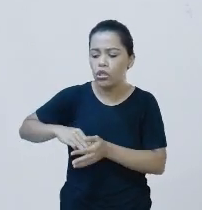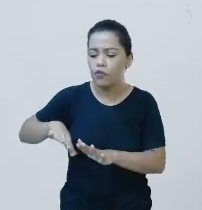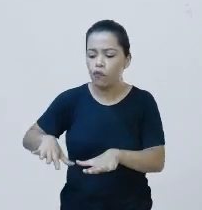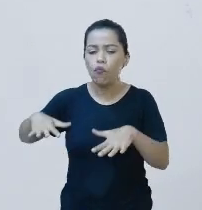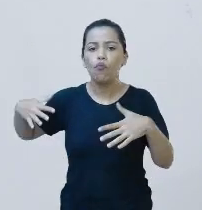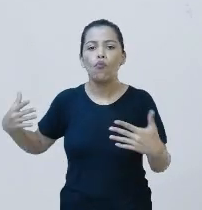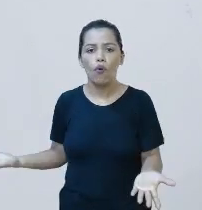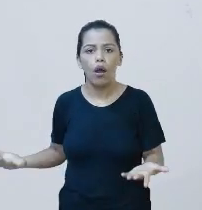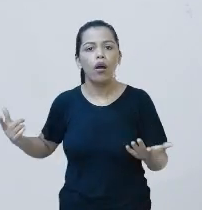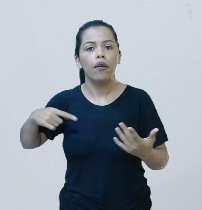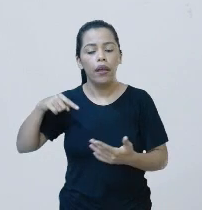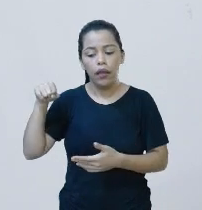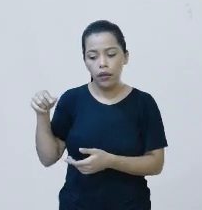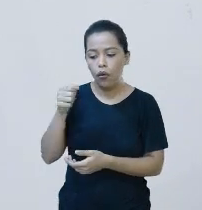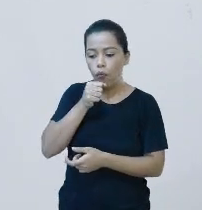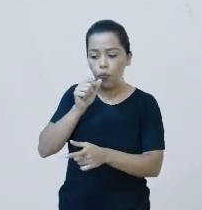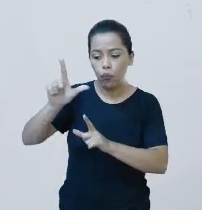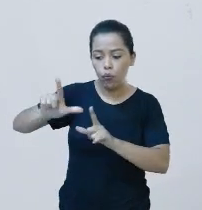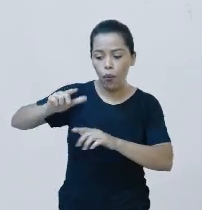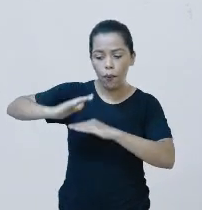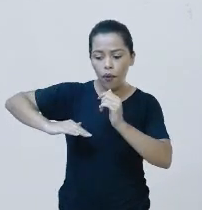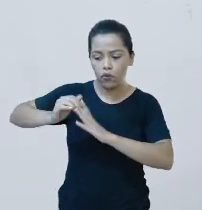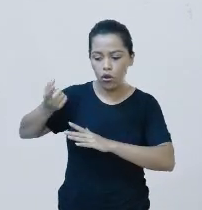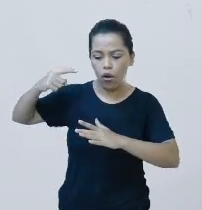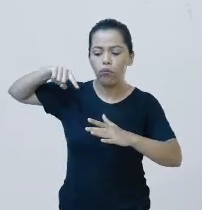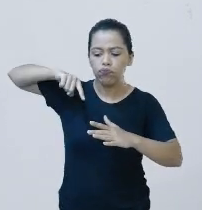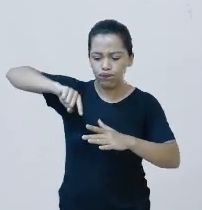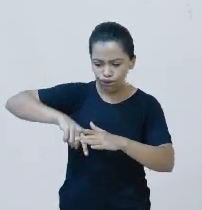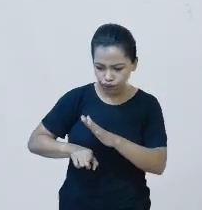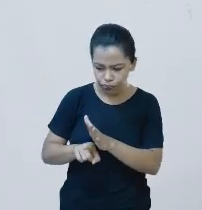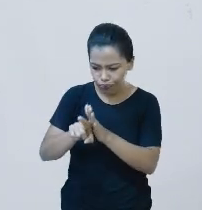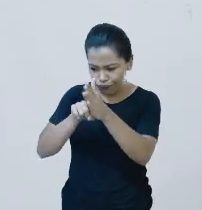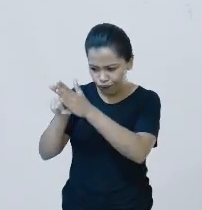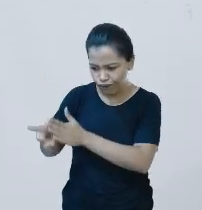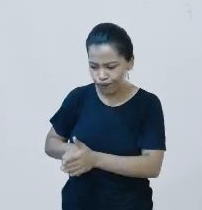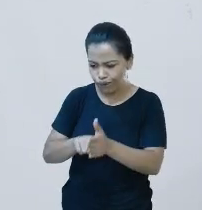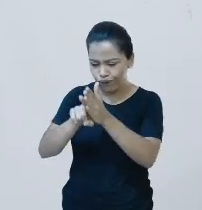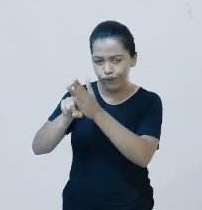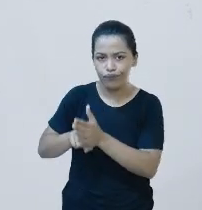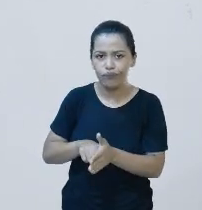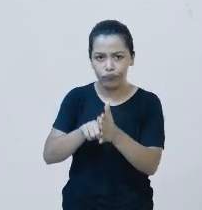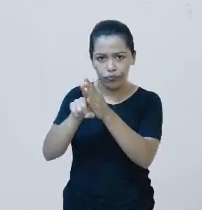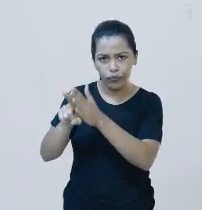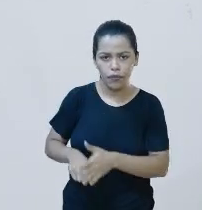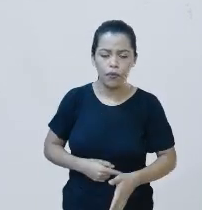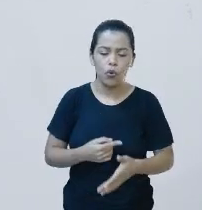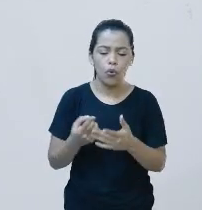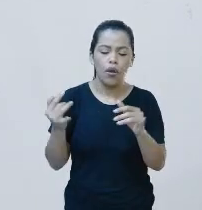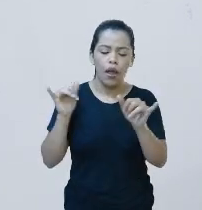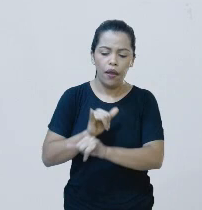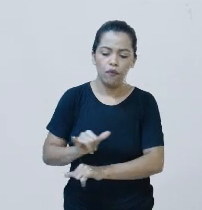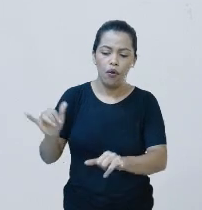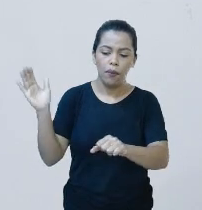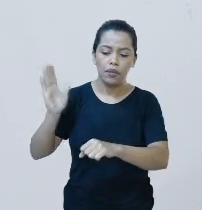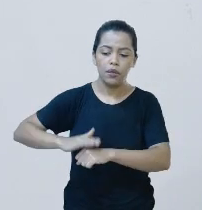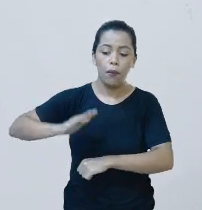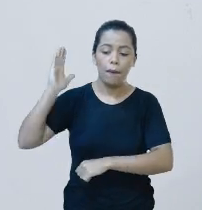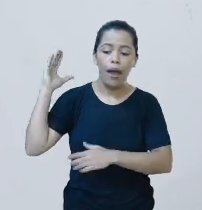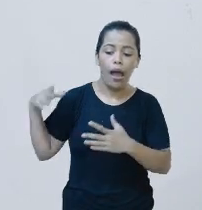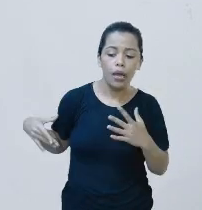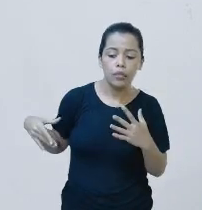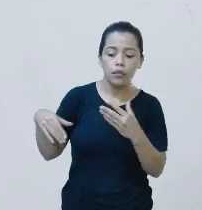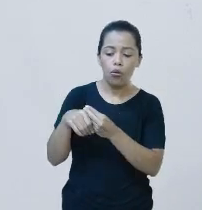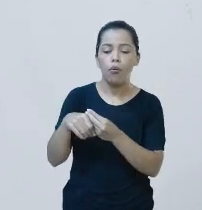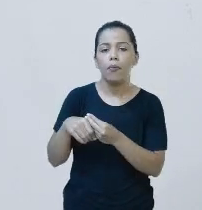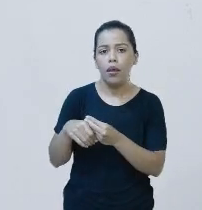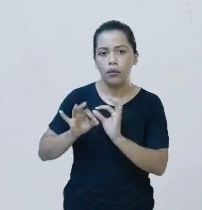a fundo, ele vai ali pesquisando, então ele vai dar a informação bem mais completa, não é? Ali